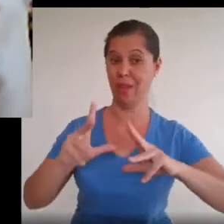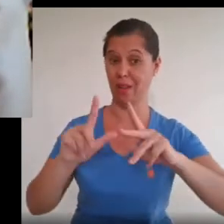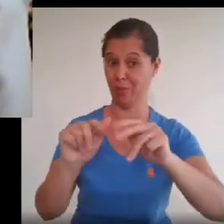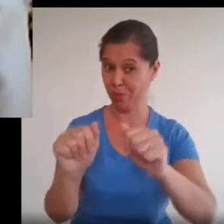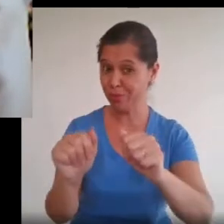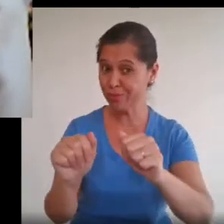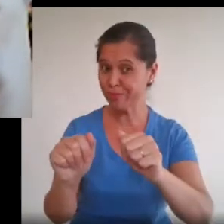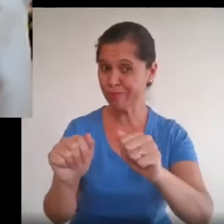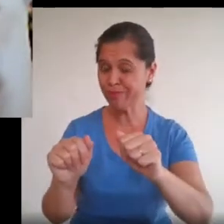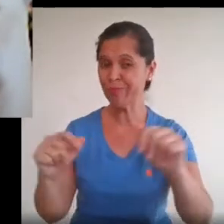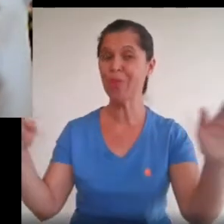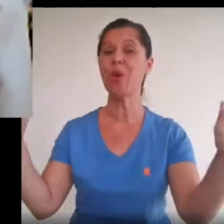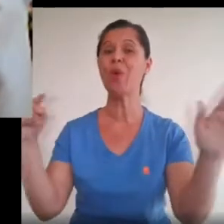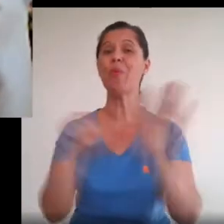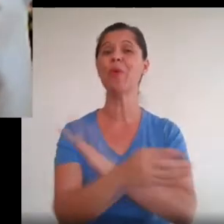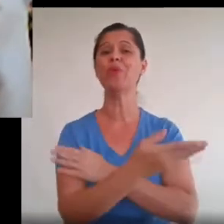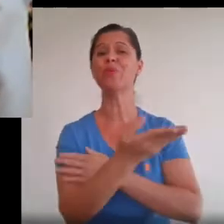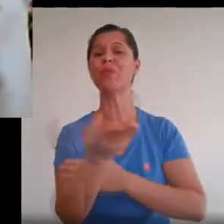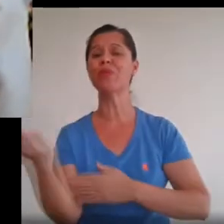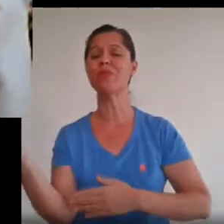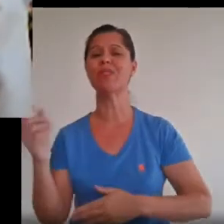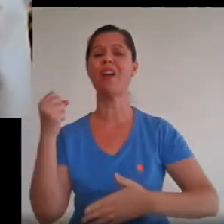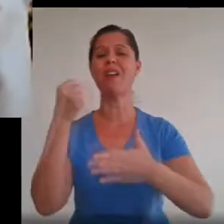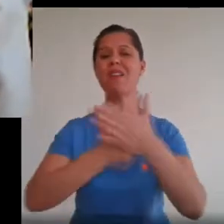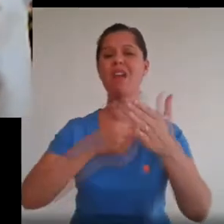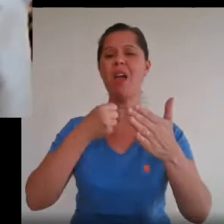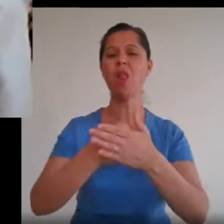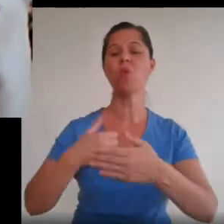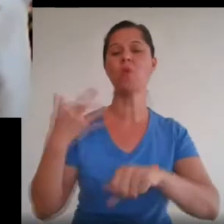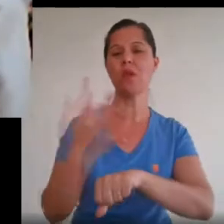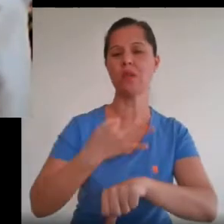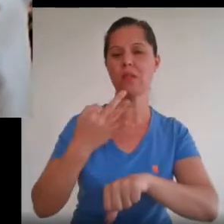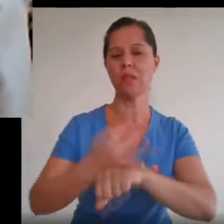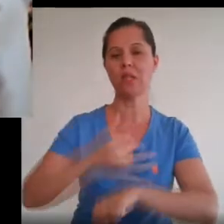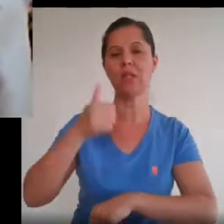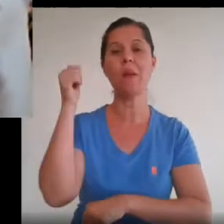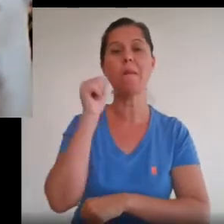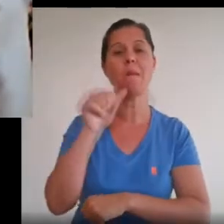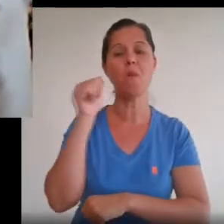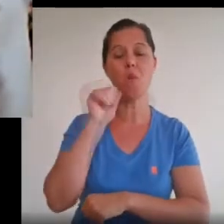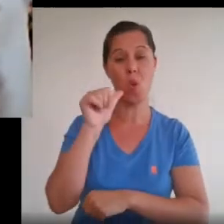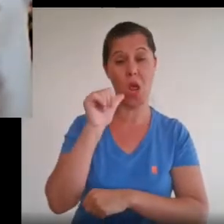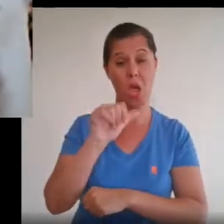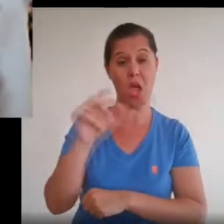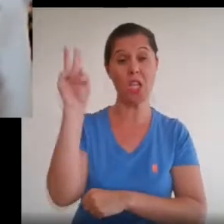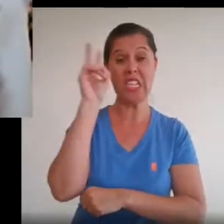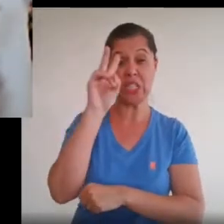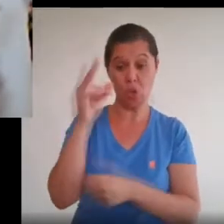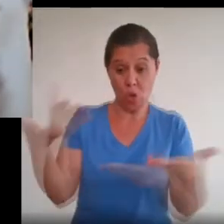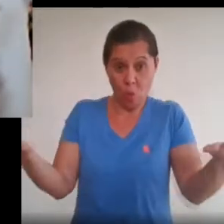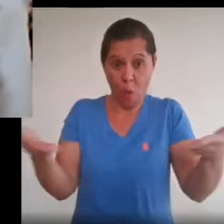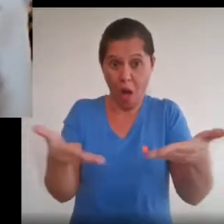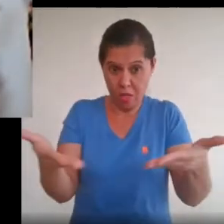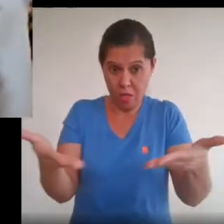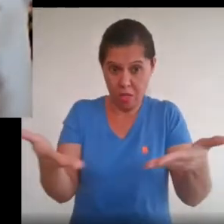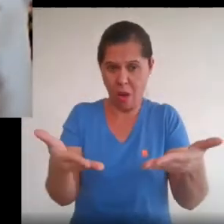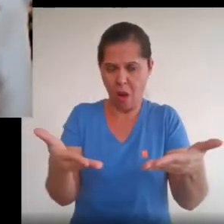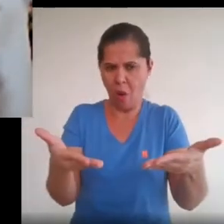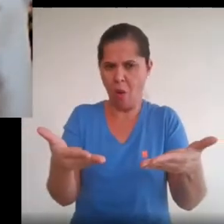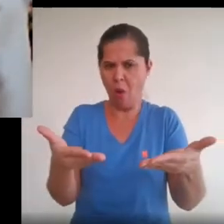básica. Onde está a luta e a resistência das mulheres nos momentos históricos, atuais?